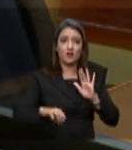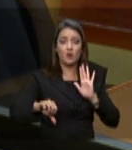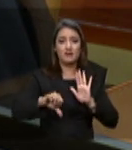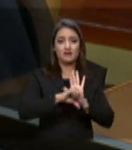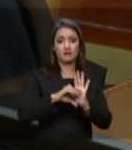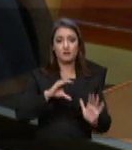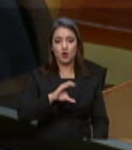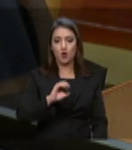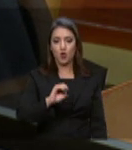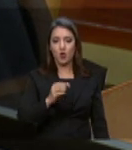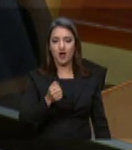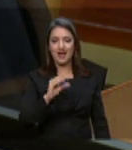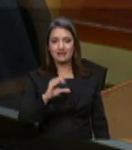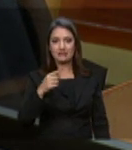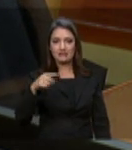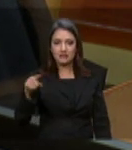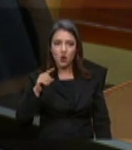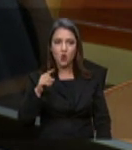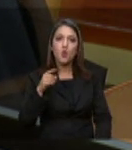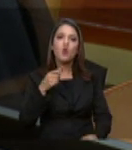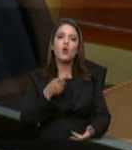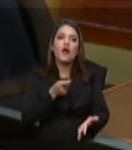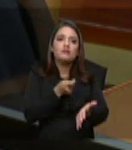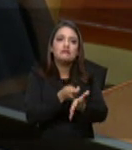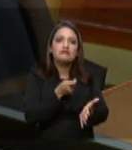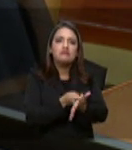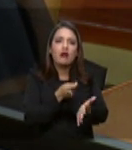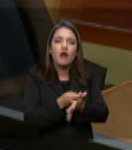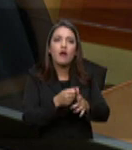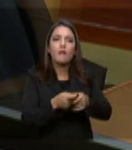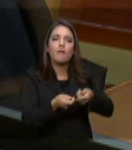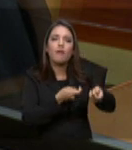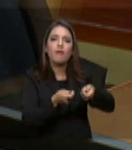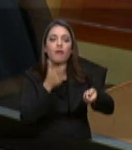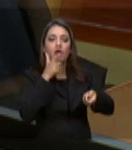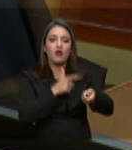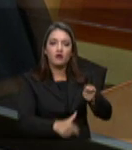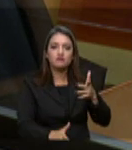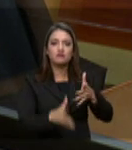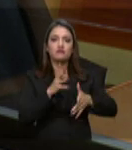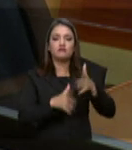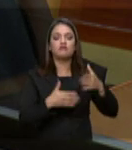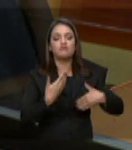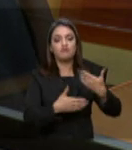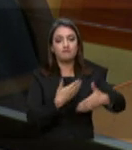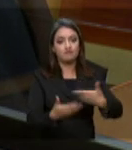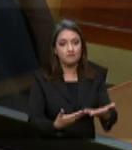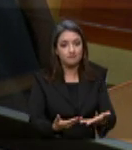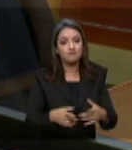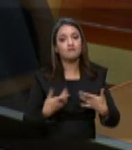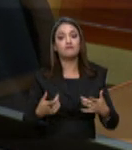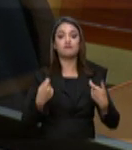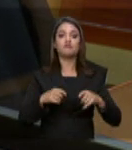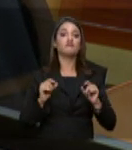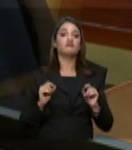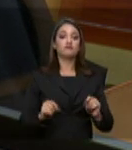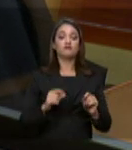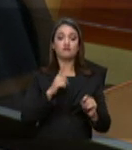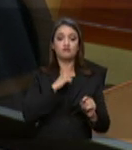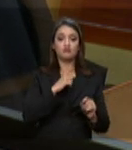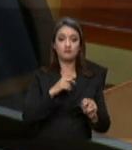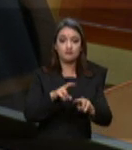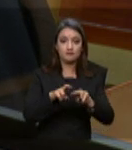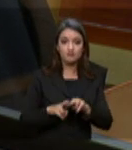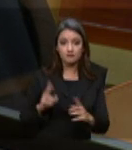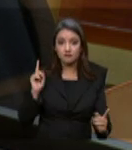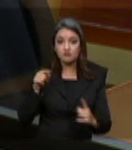no curso do processo é formal ou seja não exige para sua consumação resultado naturalístico Bastando para sua configuração sob